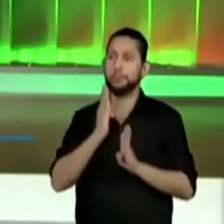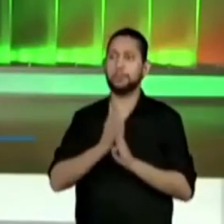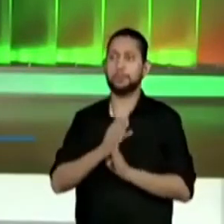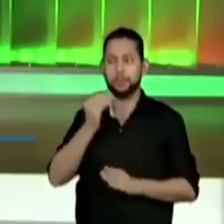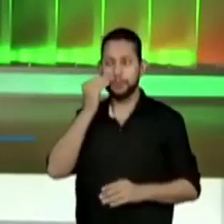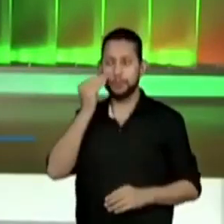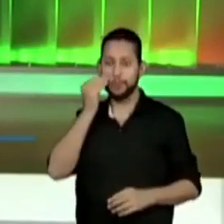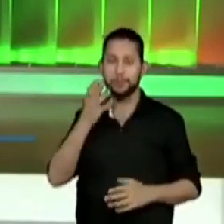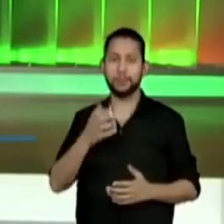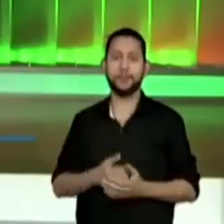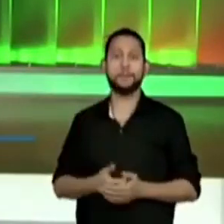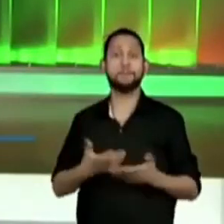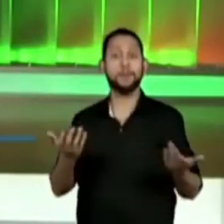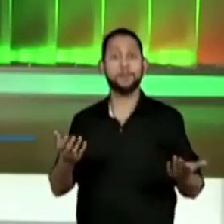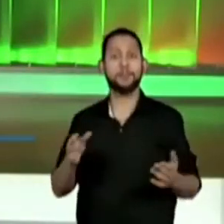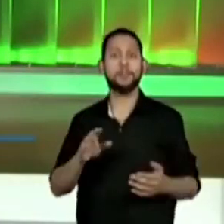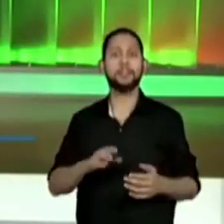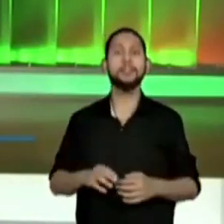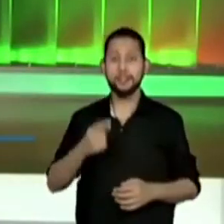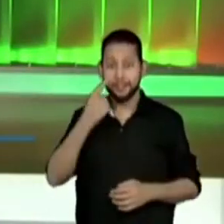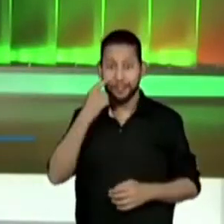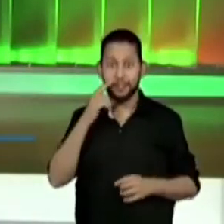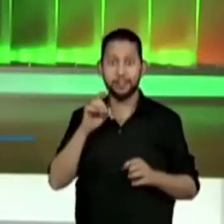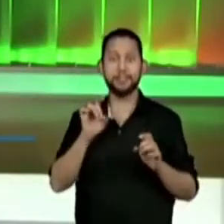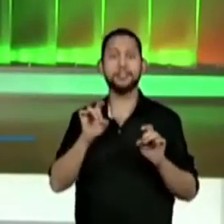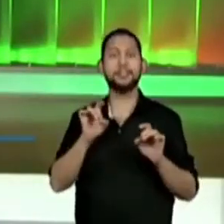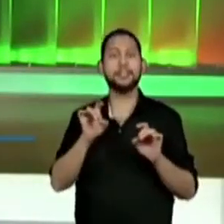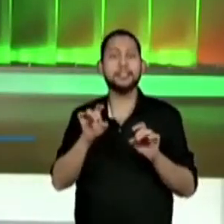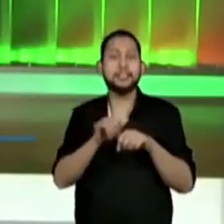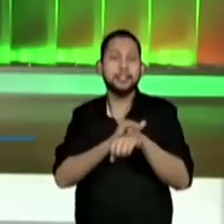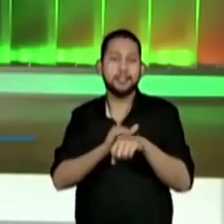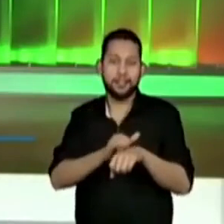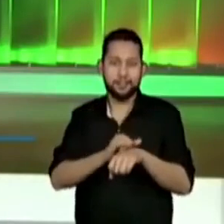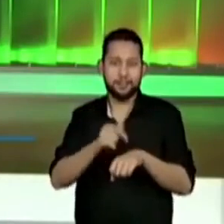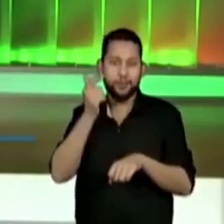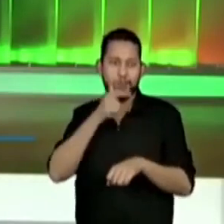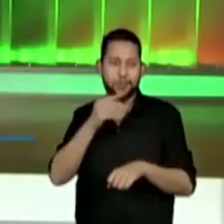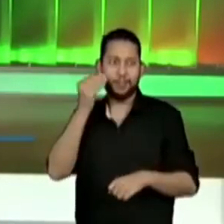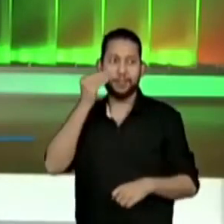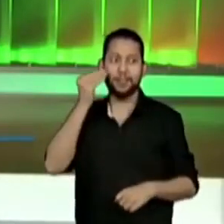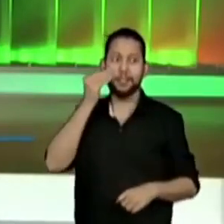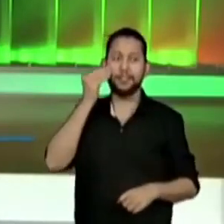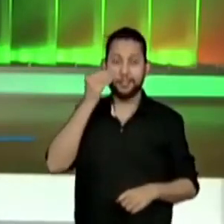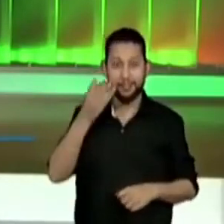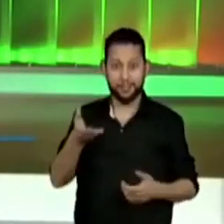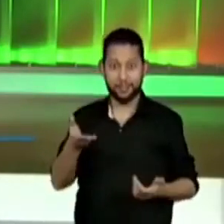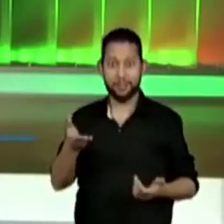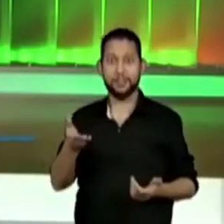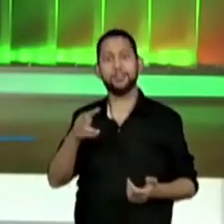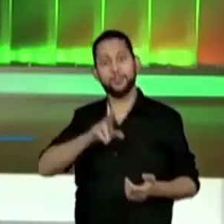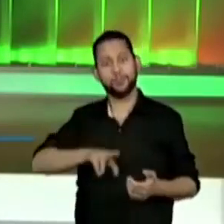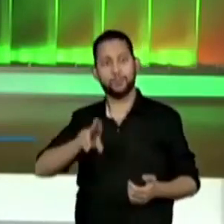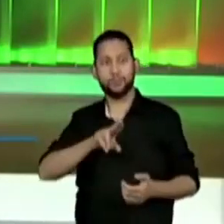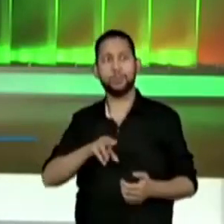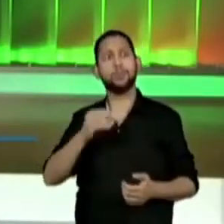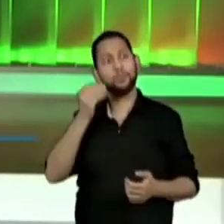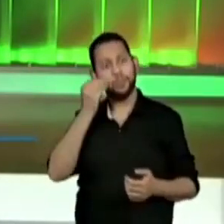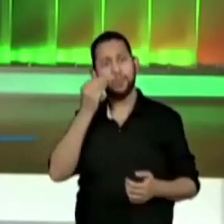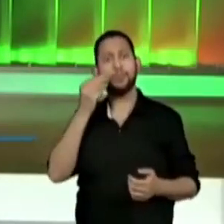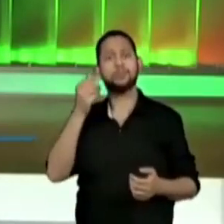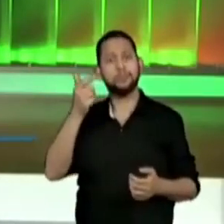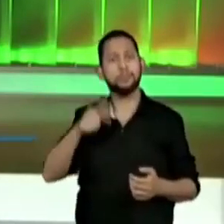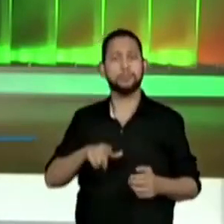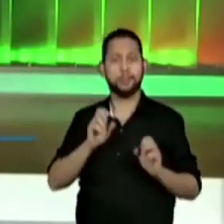vamos testar eu vou usar uma técnica aqui para testar que pode ser a técnica que você aluno do quarto ano utilizou ou você pode utilizar